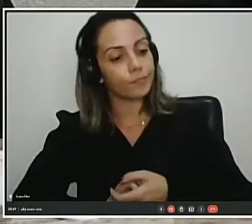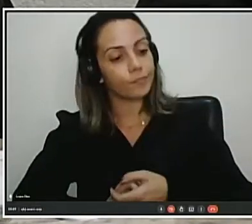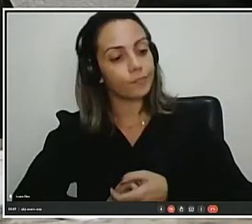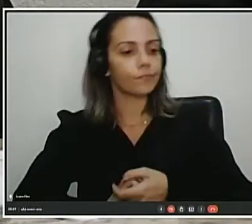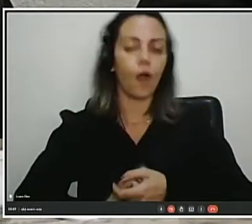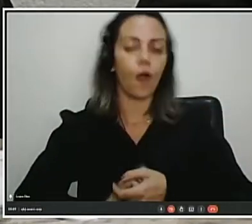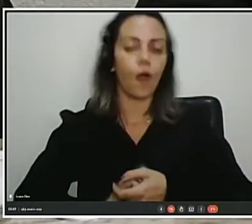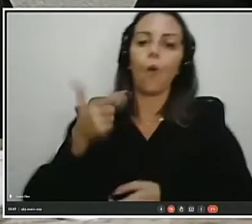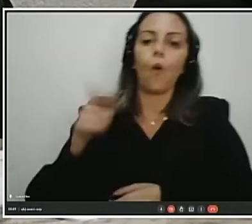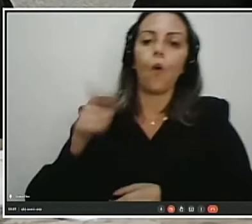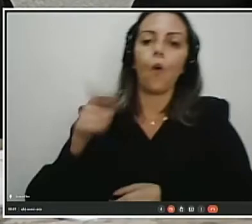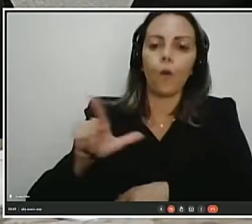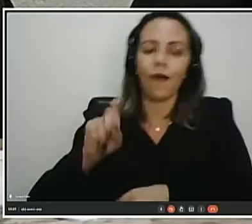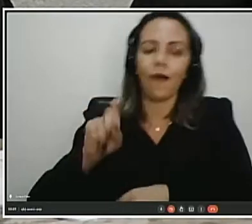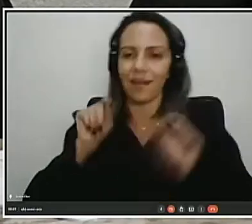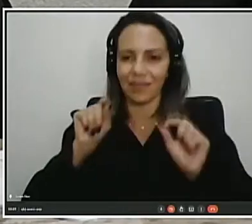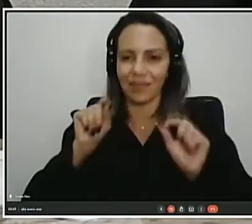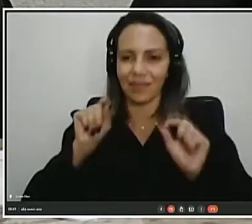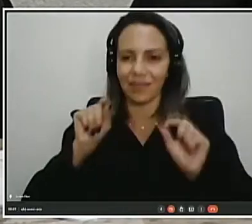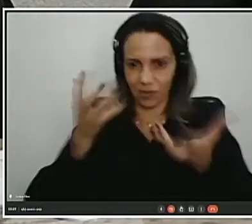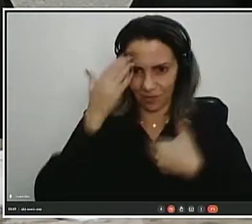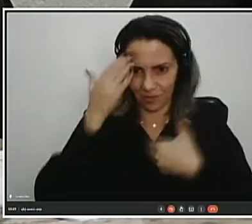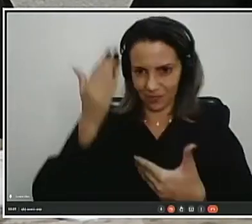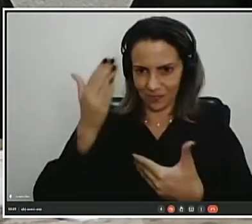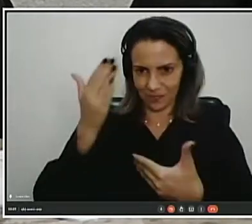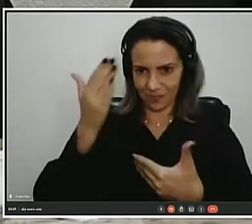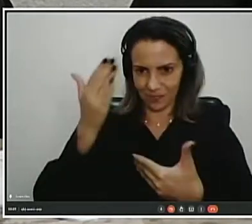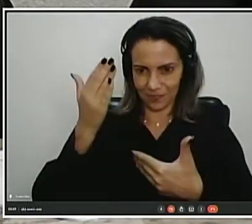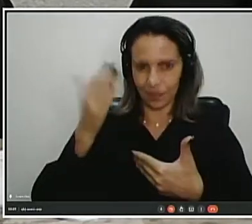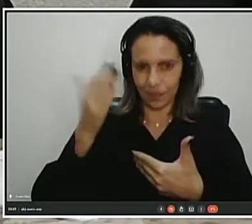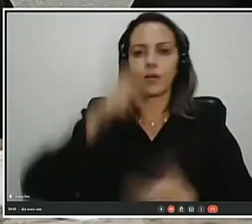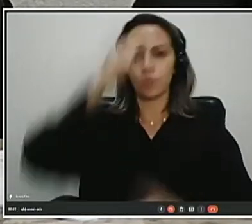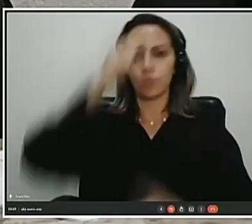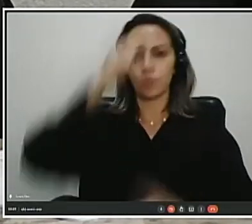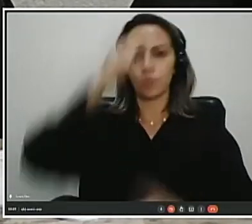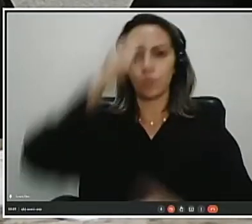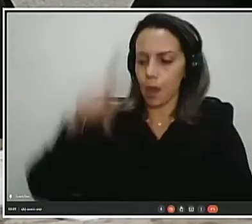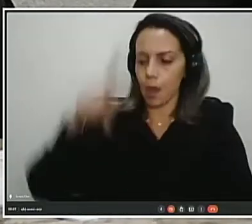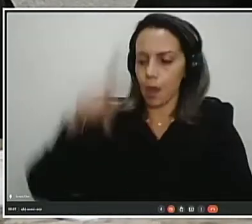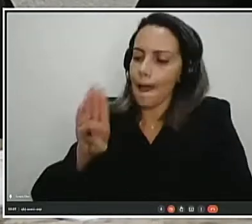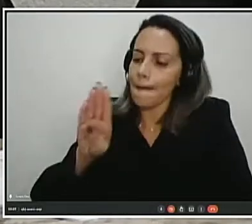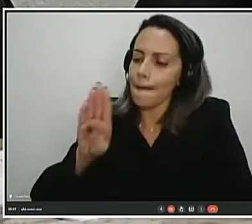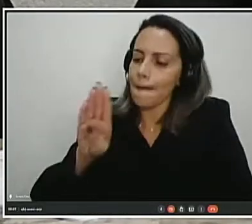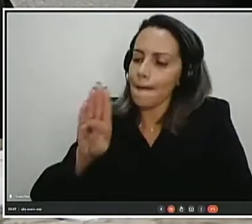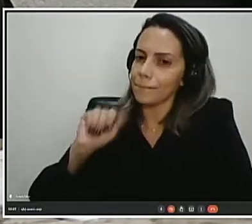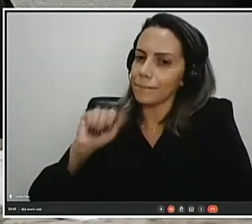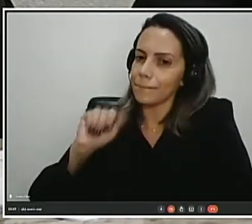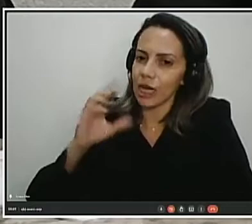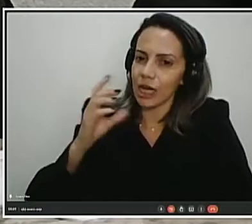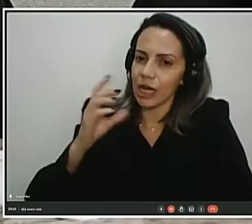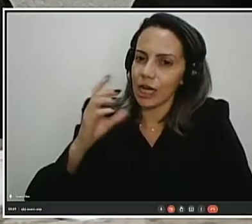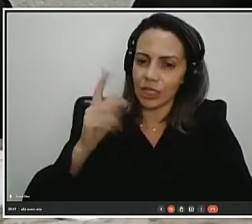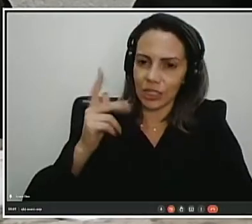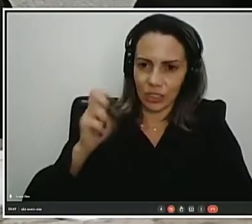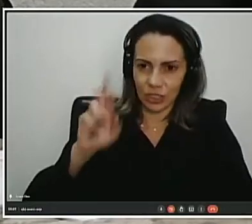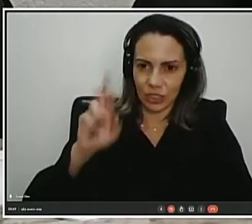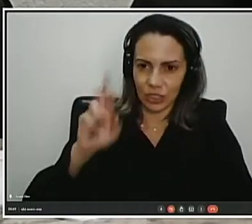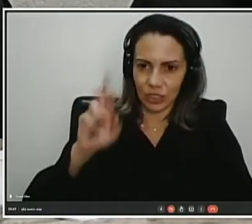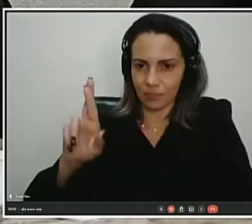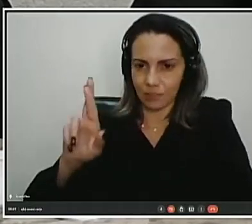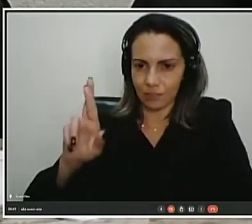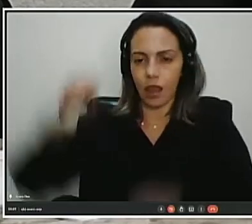Outra coisa, gostaria de agradecer ao prefeito Bachir pela iluminação do Bela